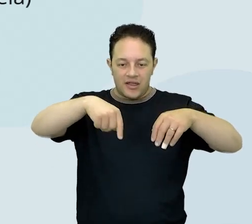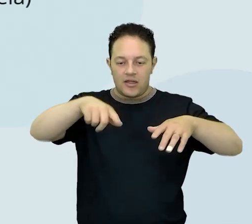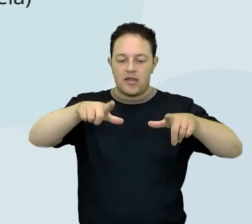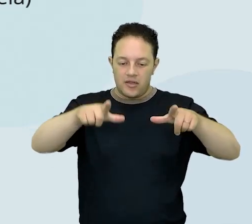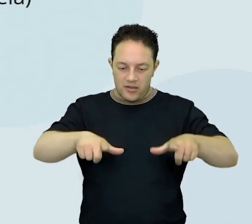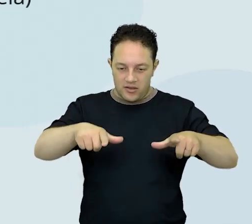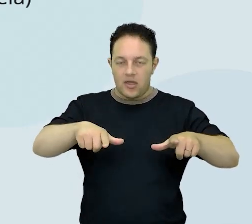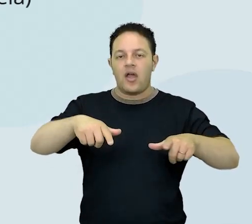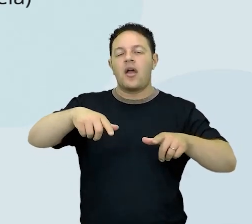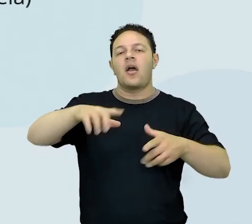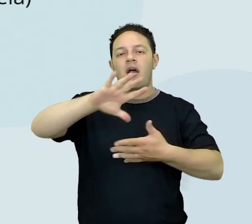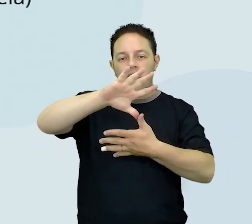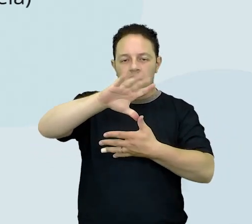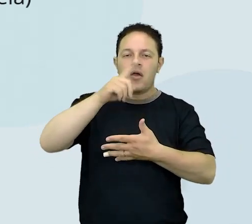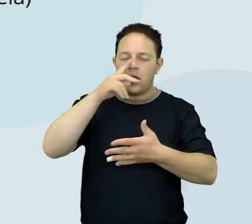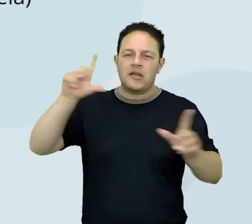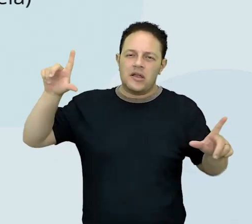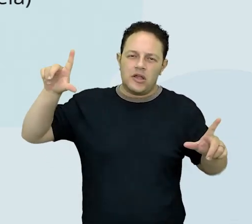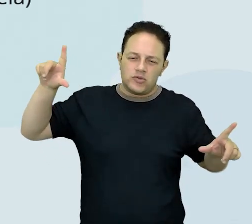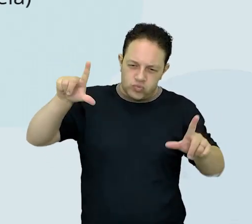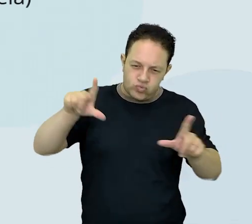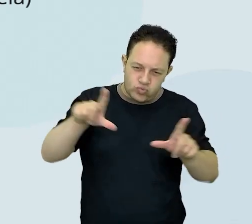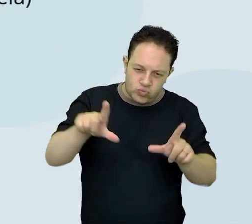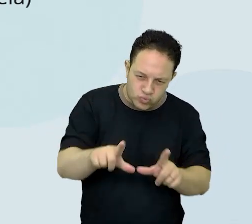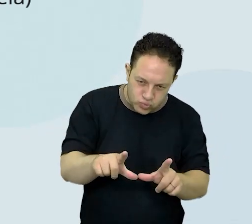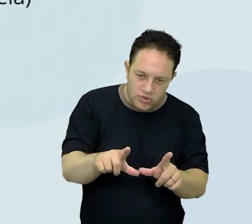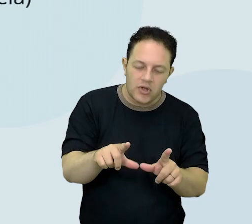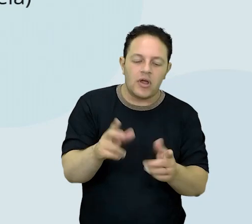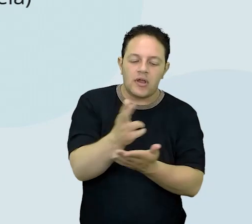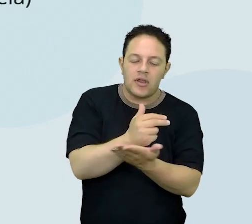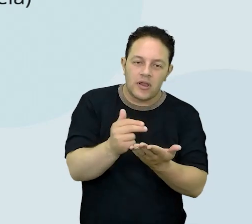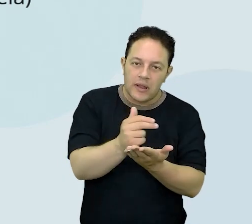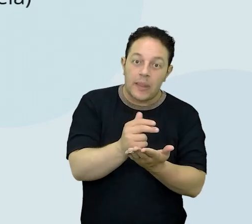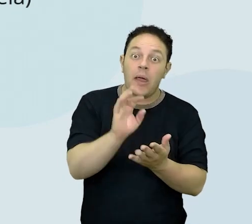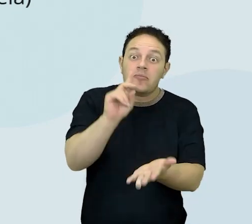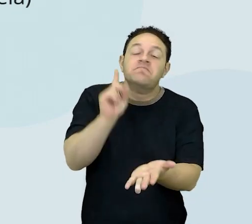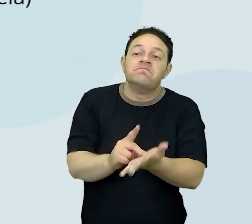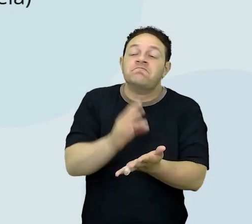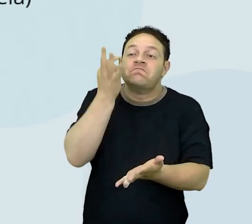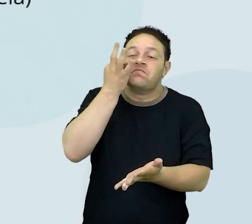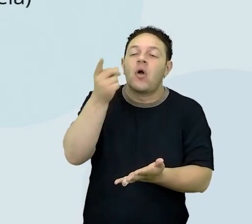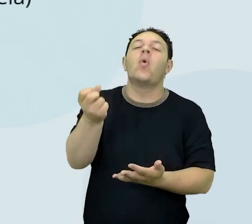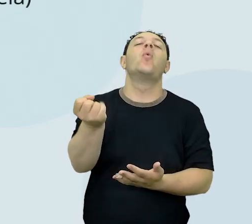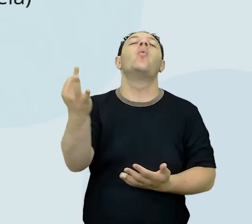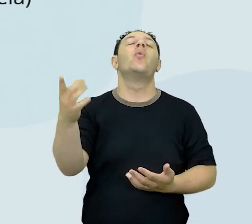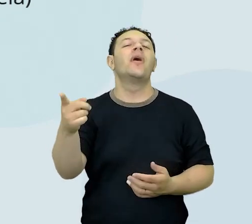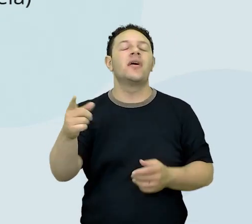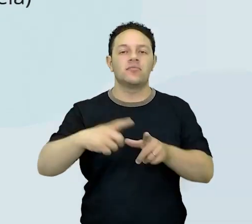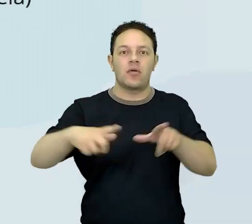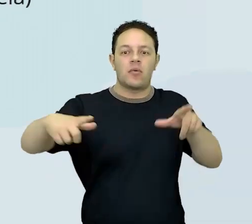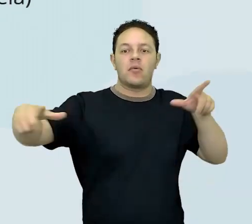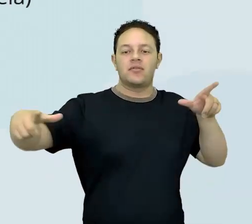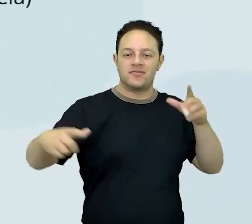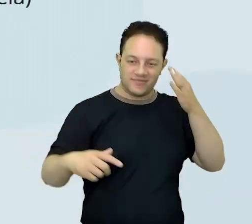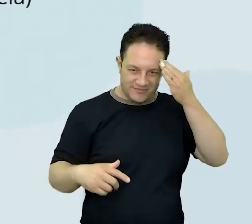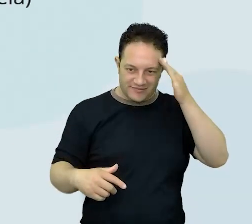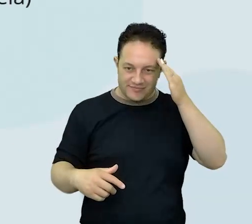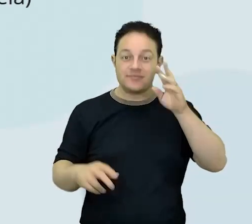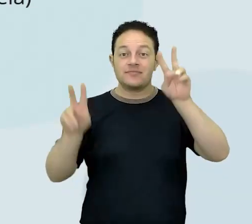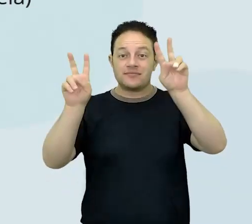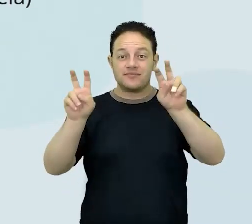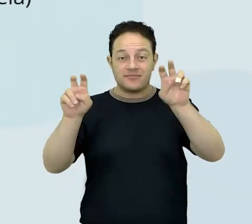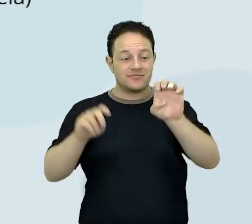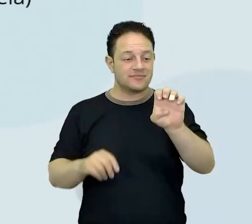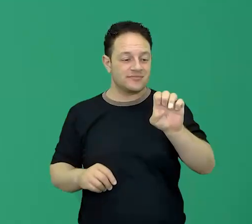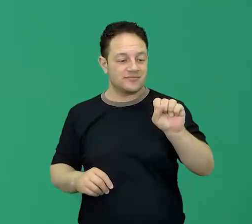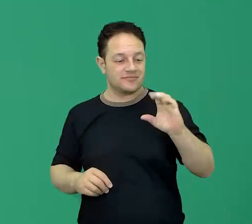ou parte dela, foi reduzido em relação ao mapa. Então, quando a gente está falando, pessoal, a respeito